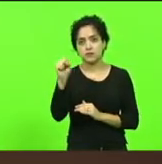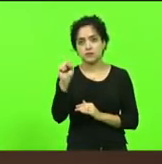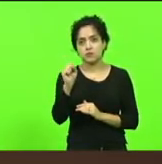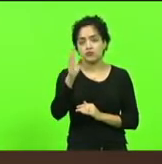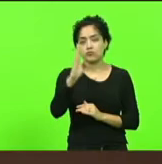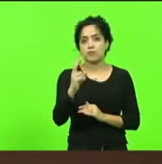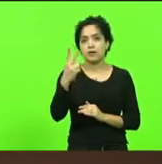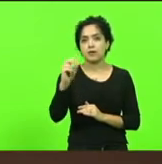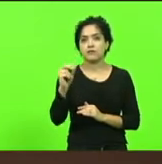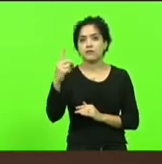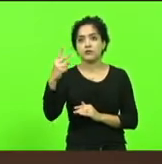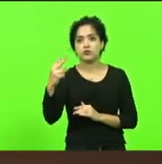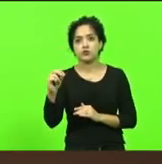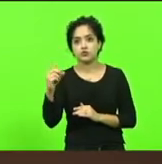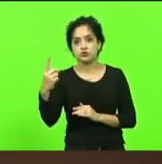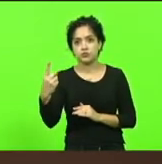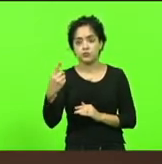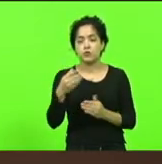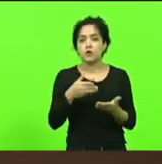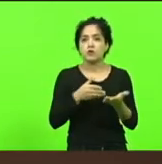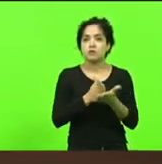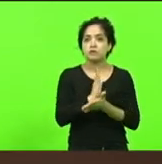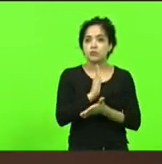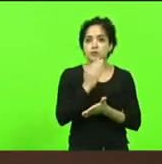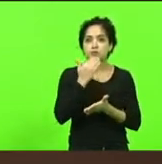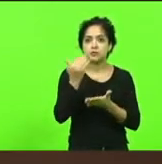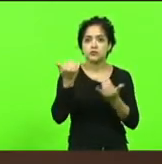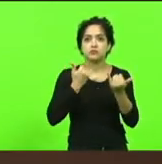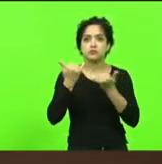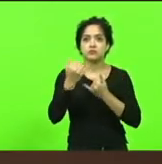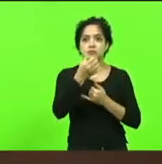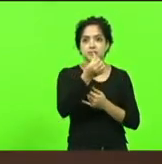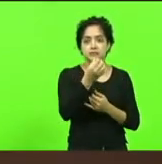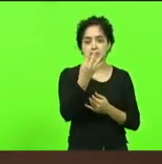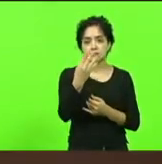309 a 368/21. Foram aprovados os pedidos de informação